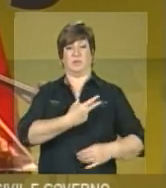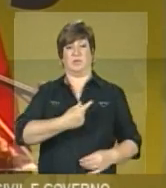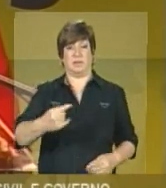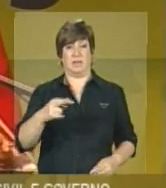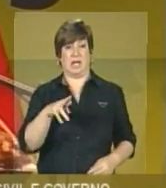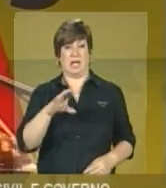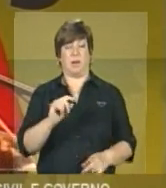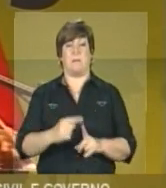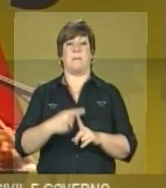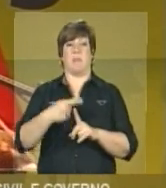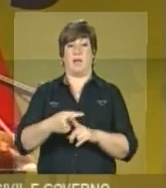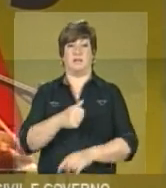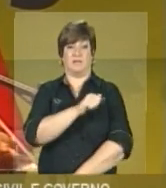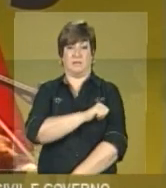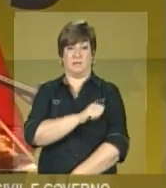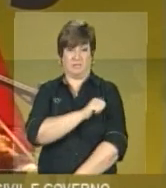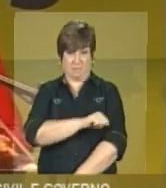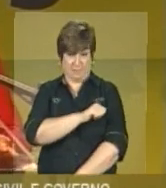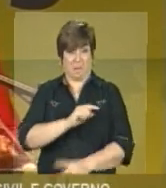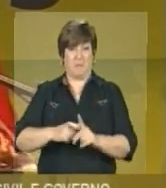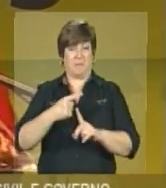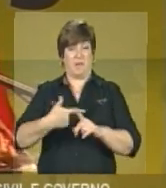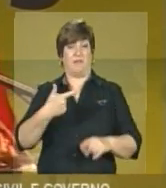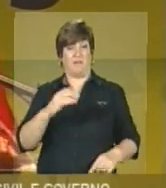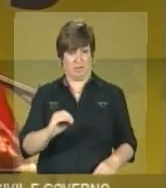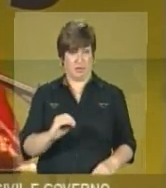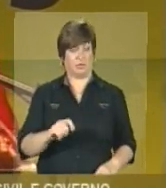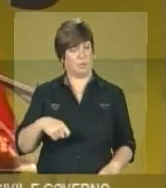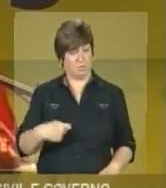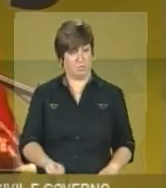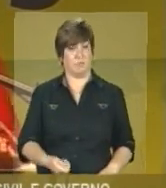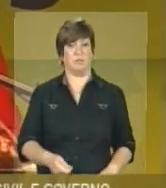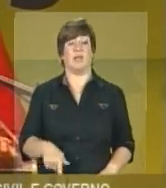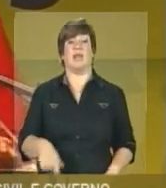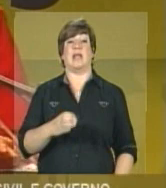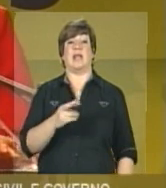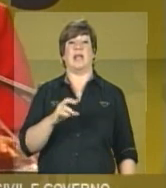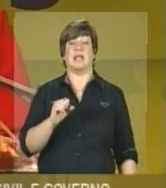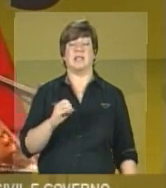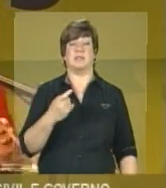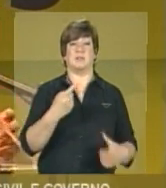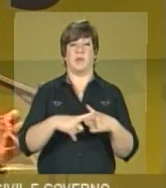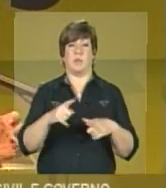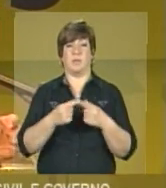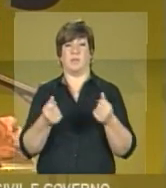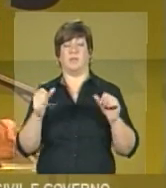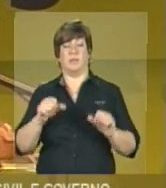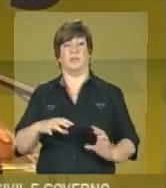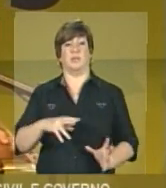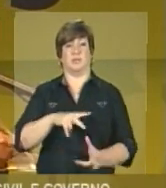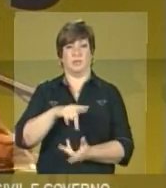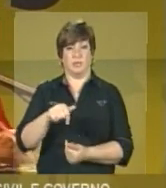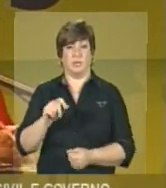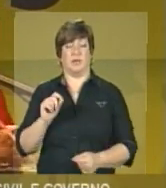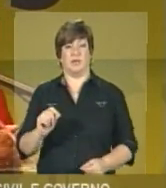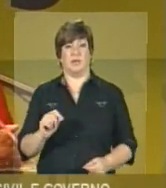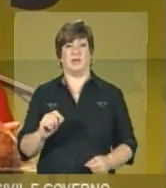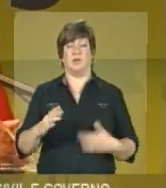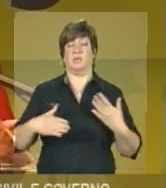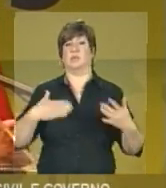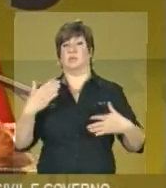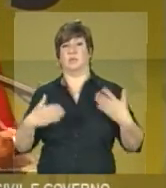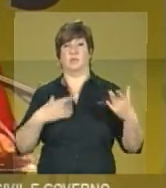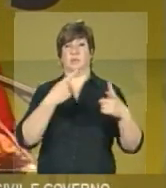a Rio+20. A crise financeira e as incertezas que pairam sobre